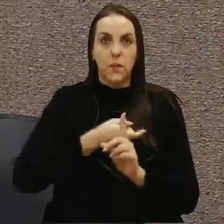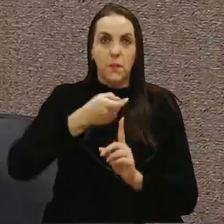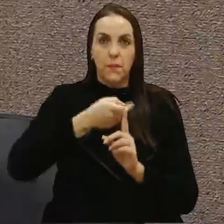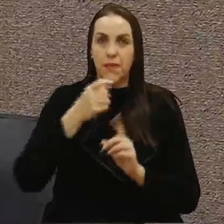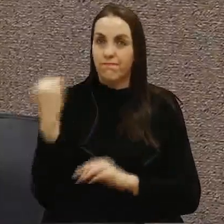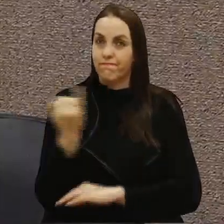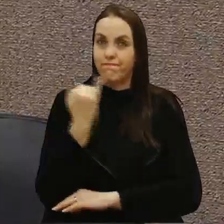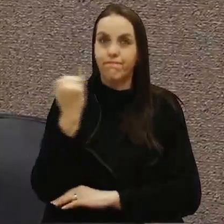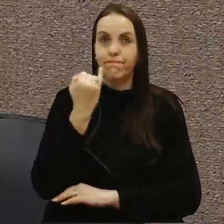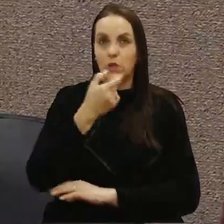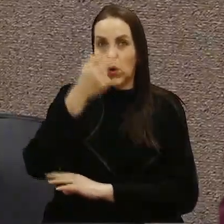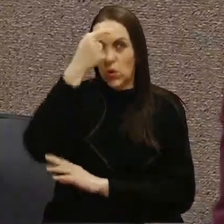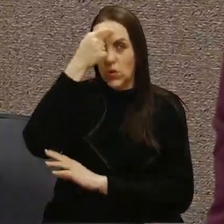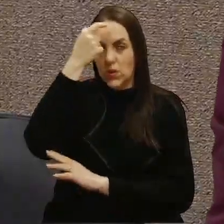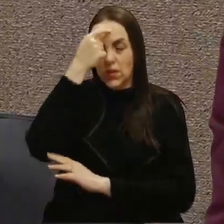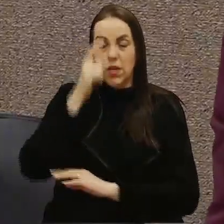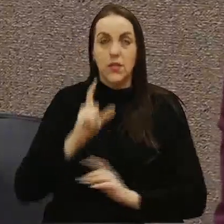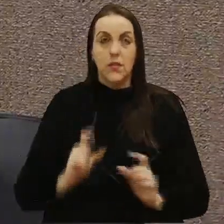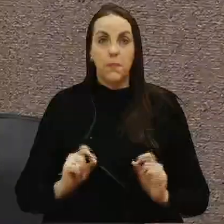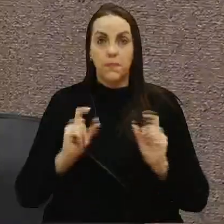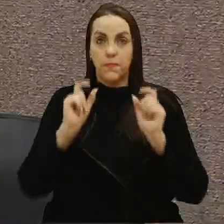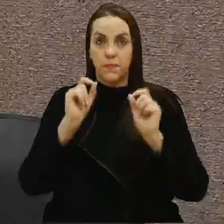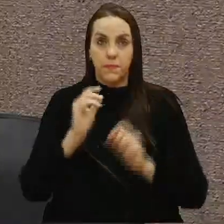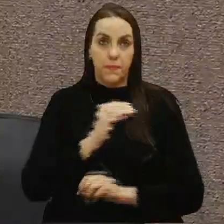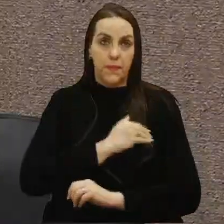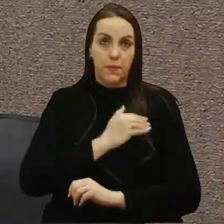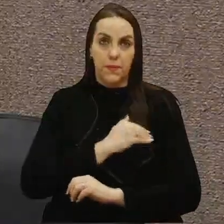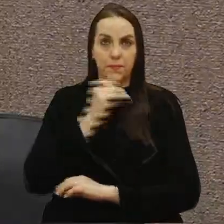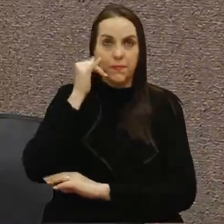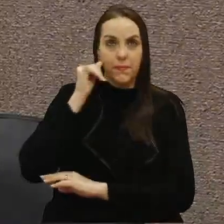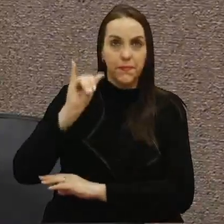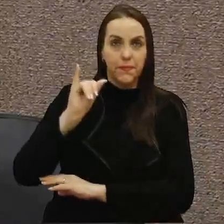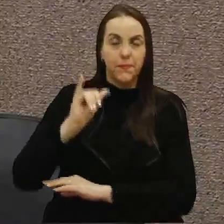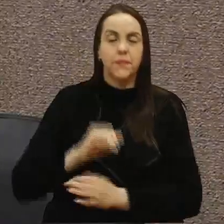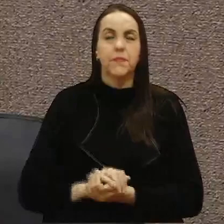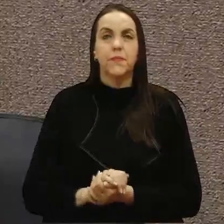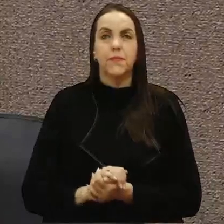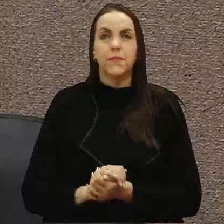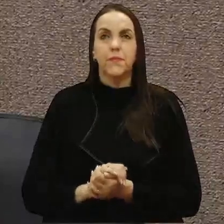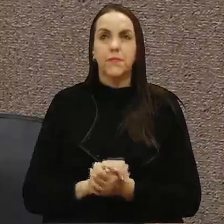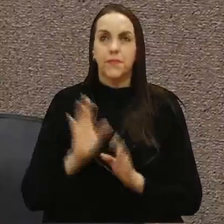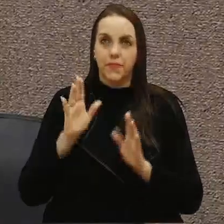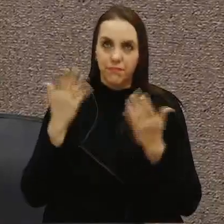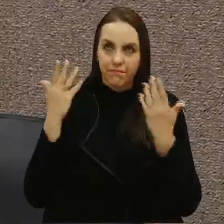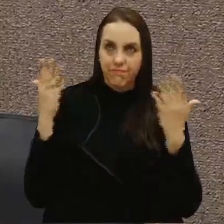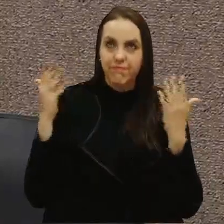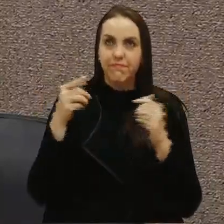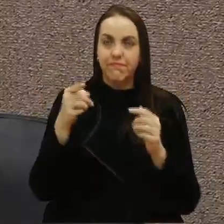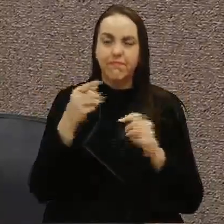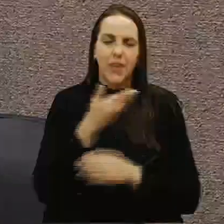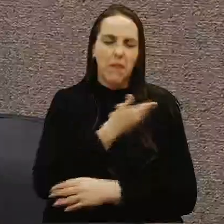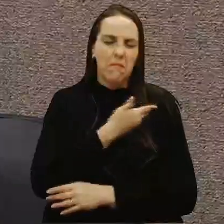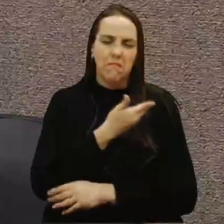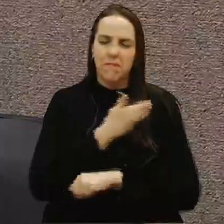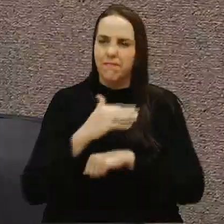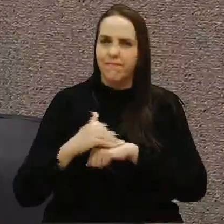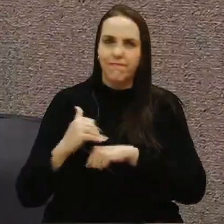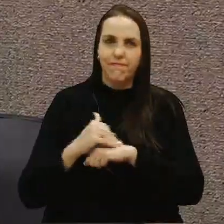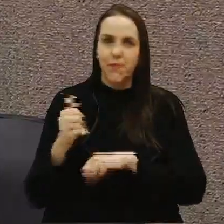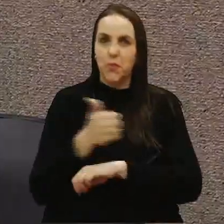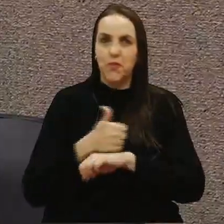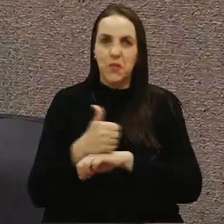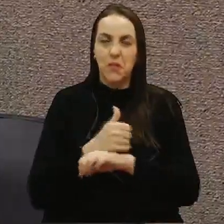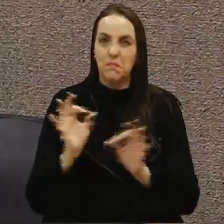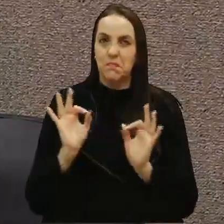conscientização da prevenção do câncer de mama. Mas antes eu quero fazer um voto de congratulações a um amigo querido, um profissional competentíssimo,